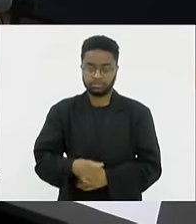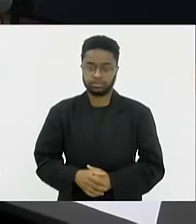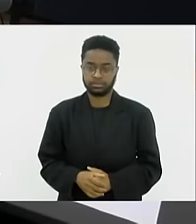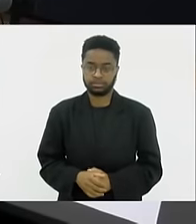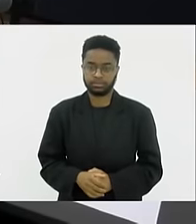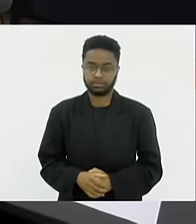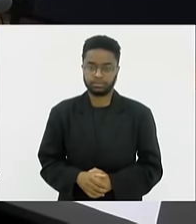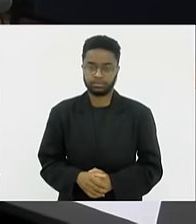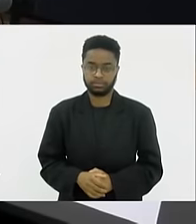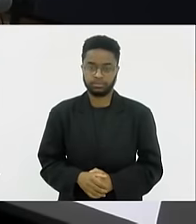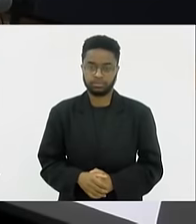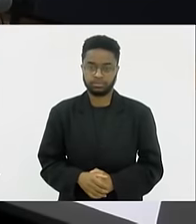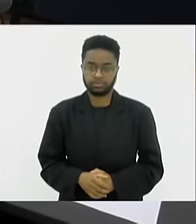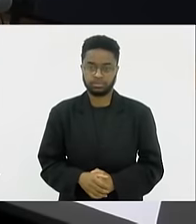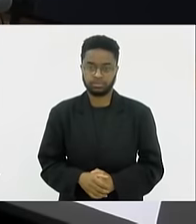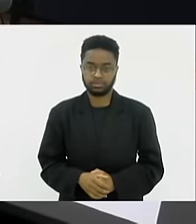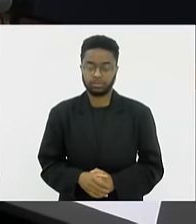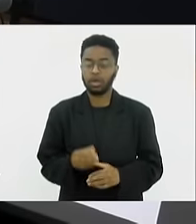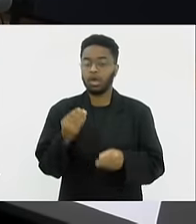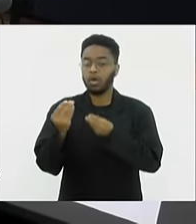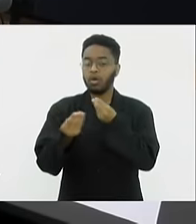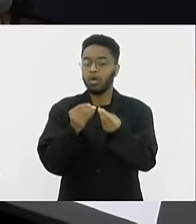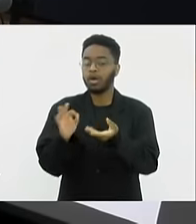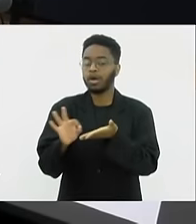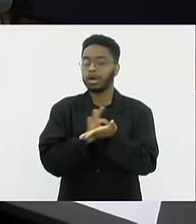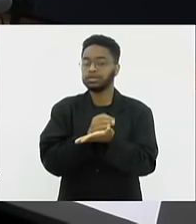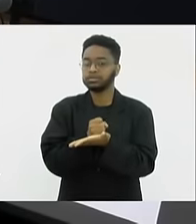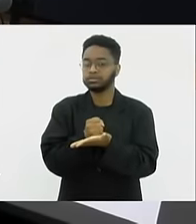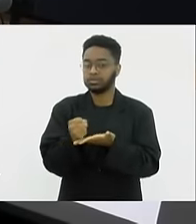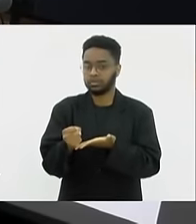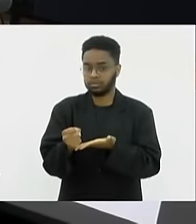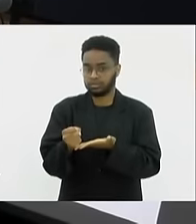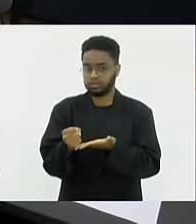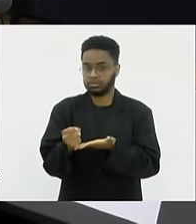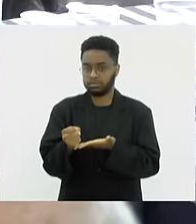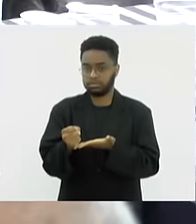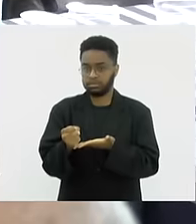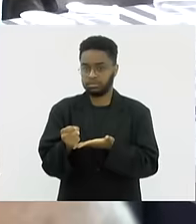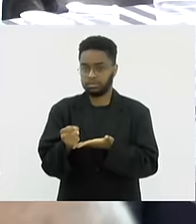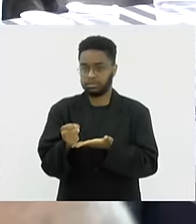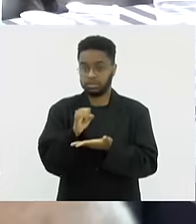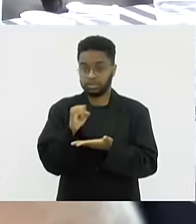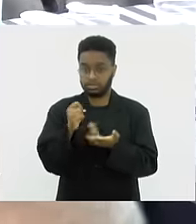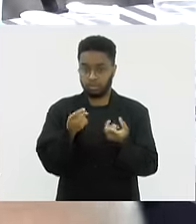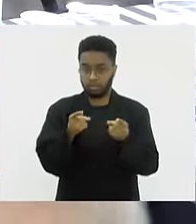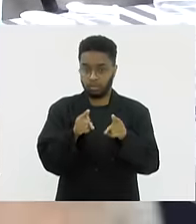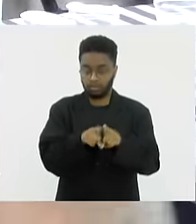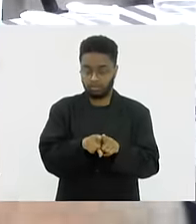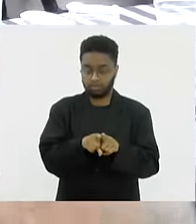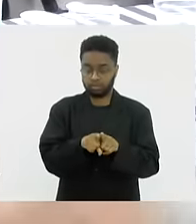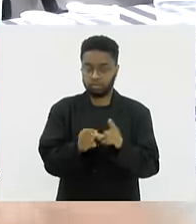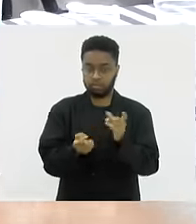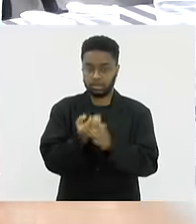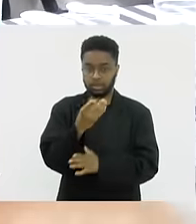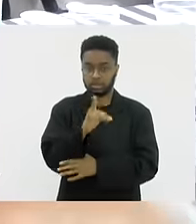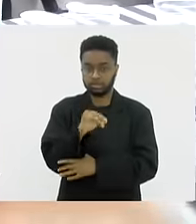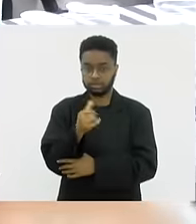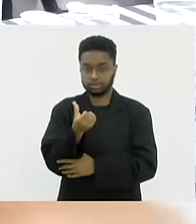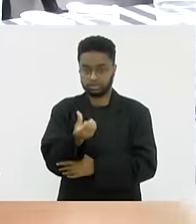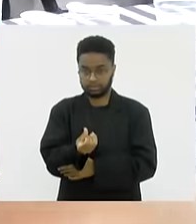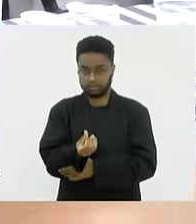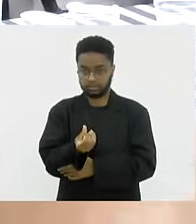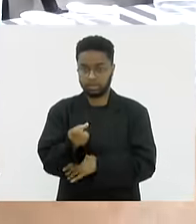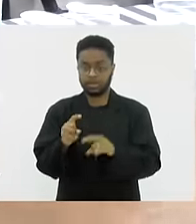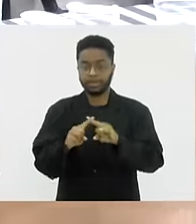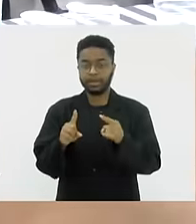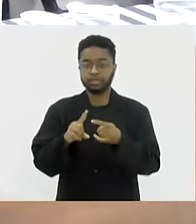senhor... Como é que o senhor assina um contrato com um consórcio que foi constituído no dia 16 e no